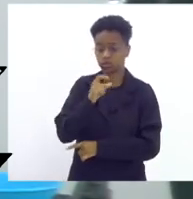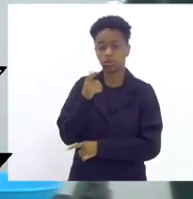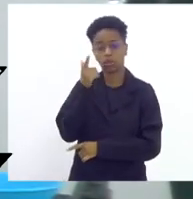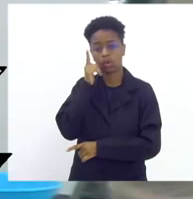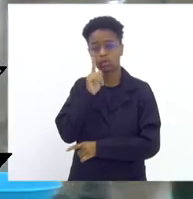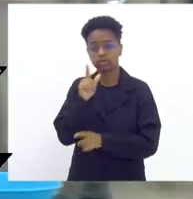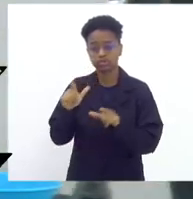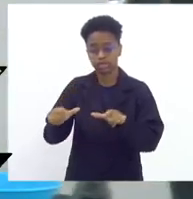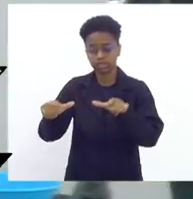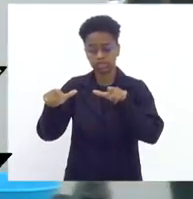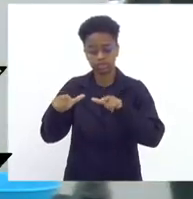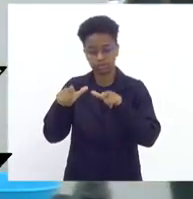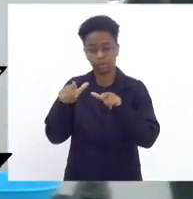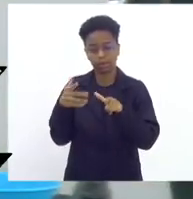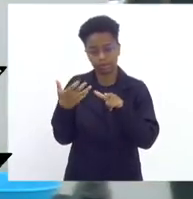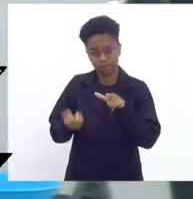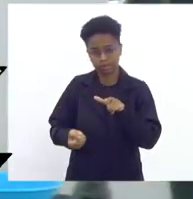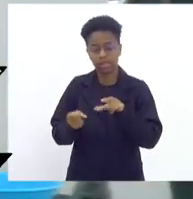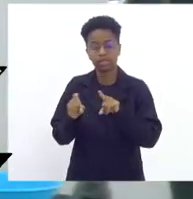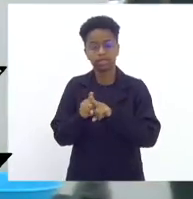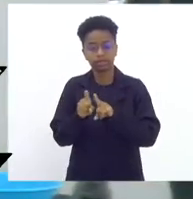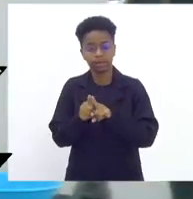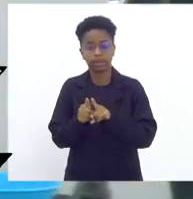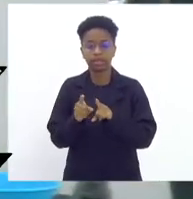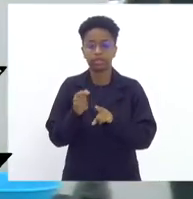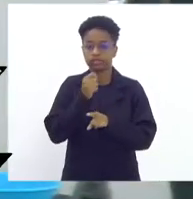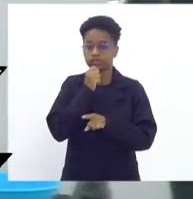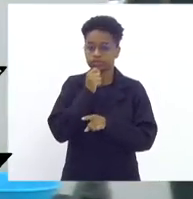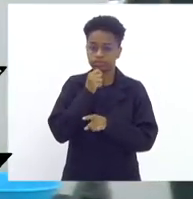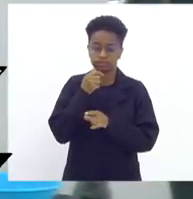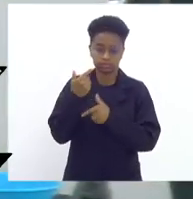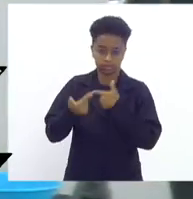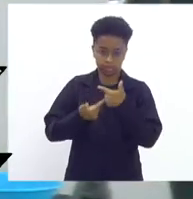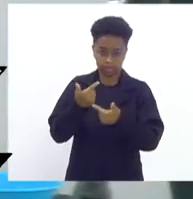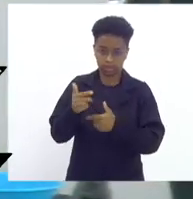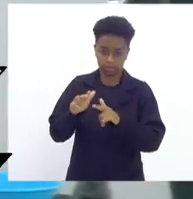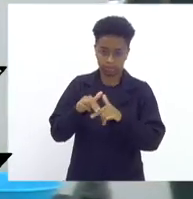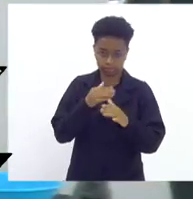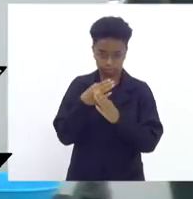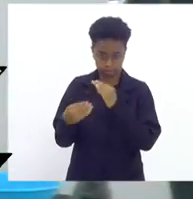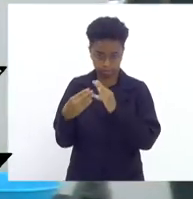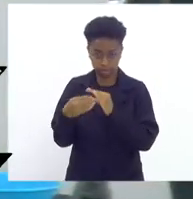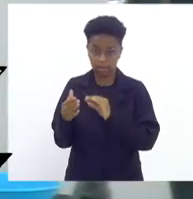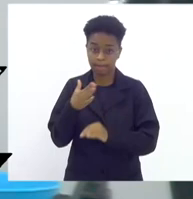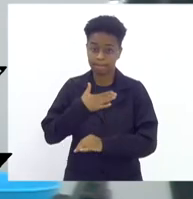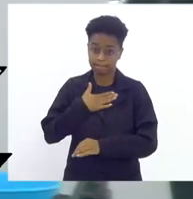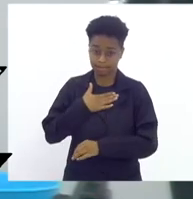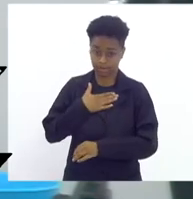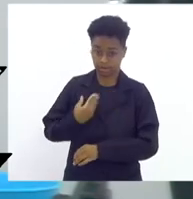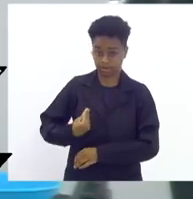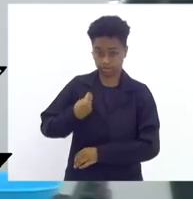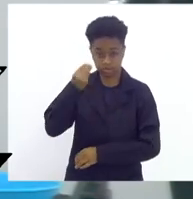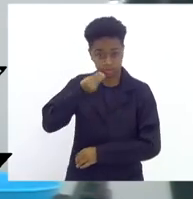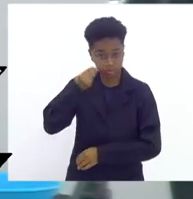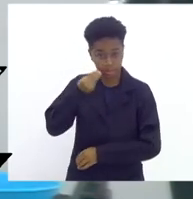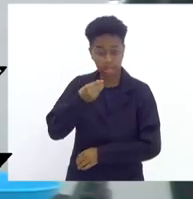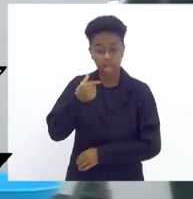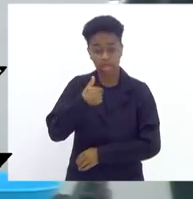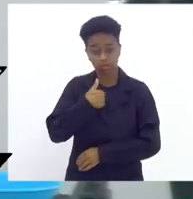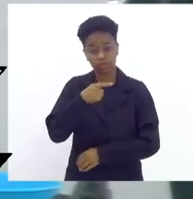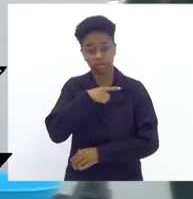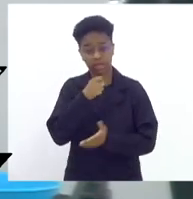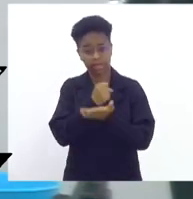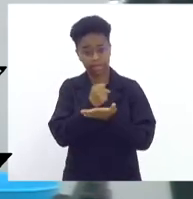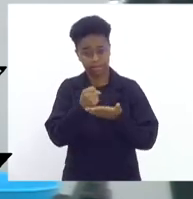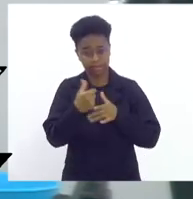preconceito e estigma ligado ao Refúgio no meu caso nos primeiros anos no Brasil eu tinha uma carteira de